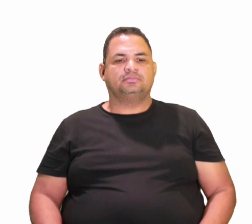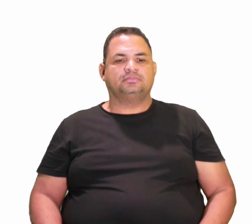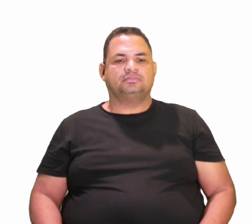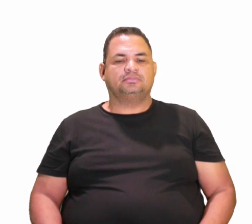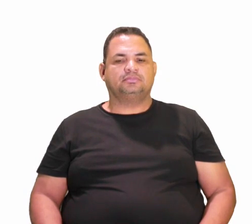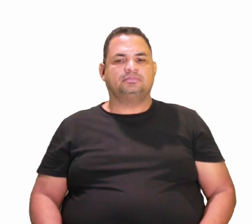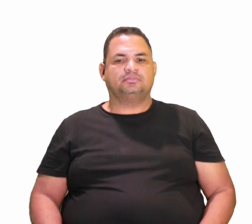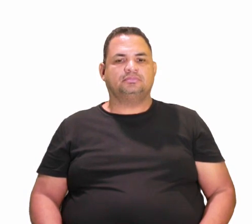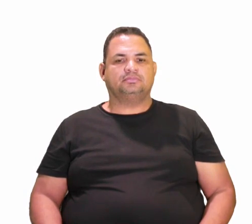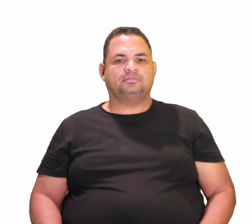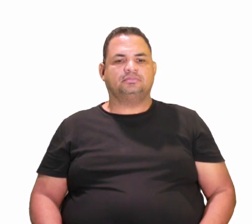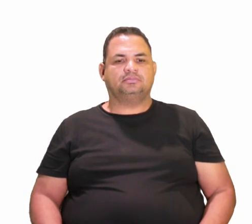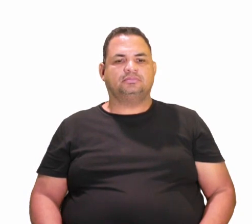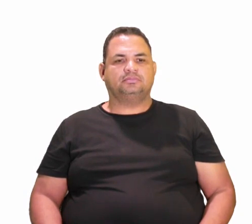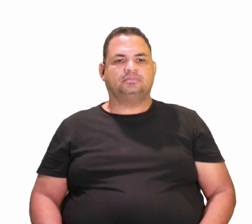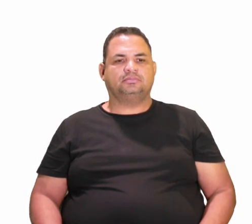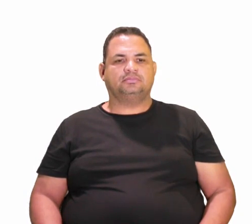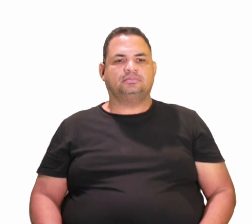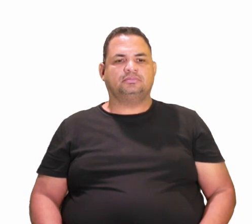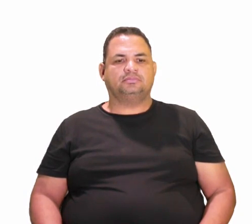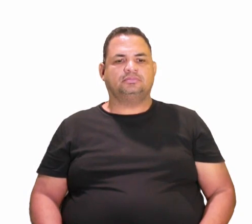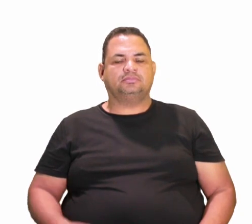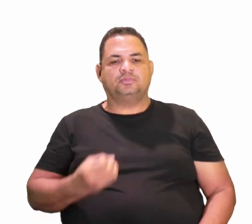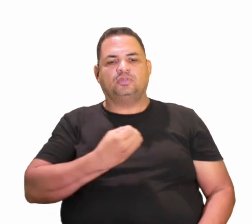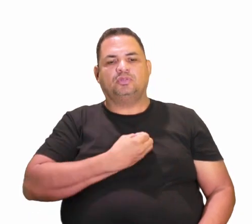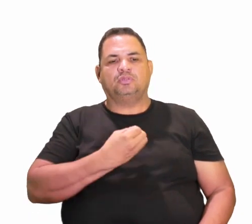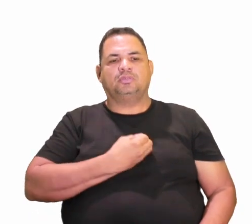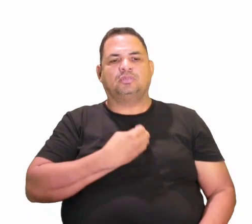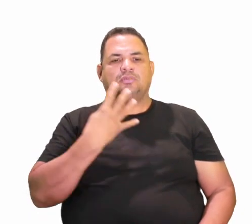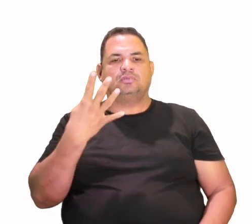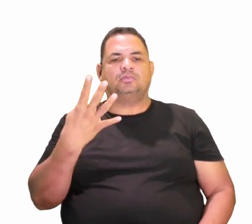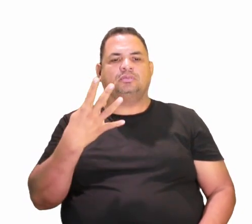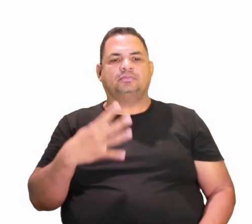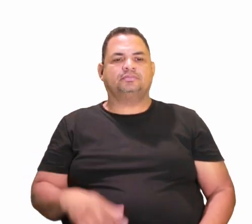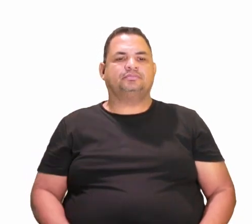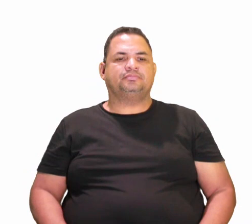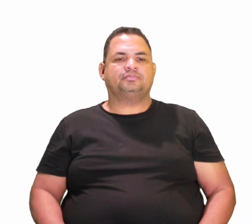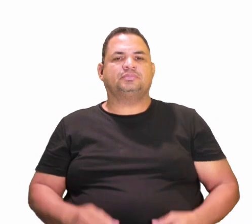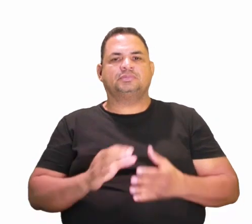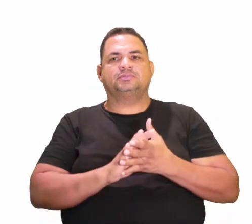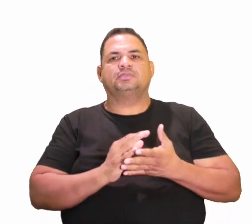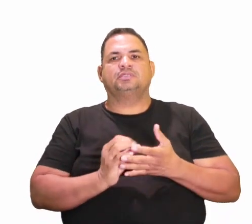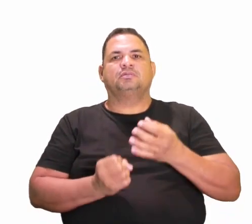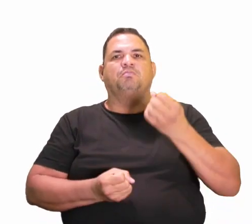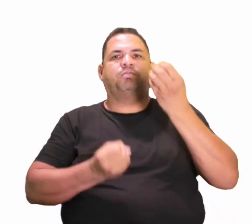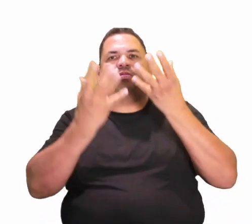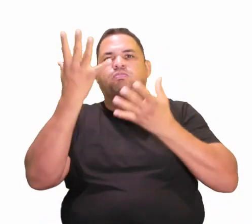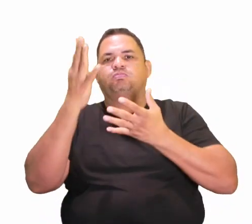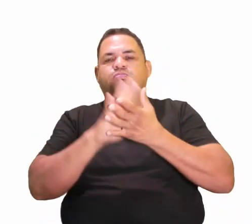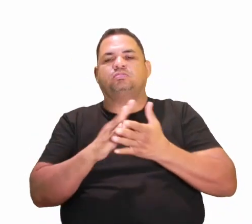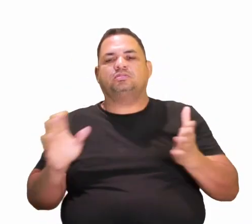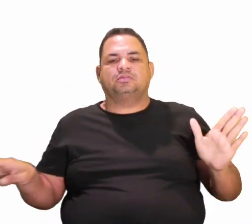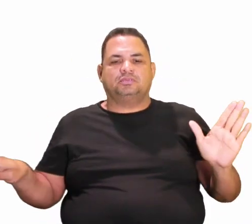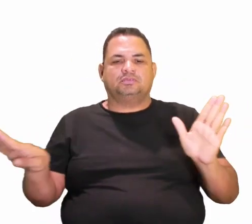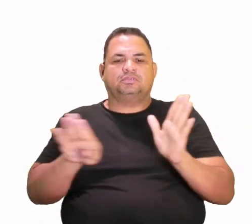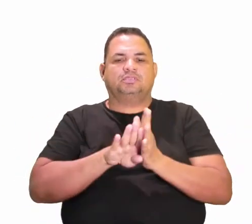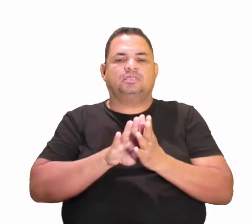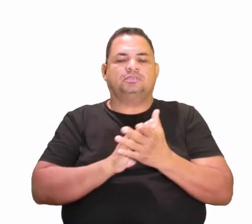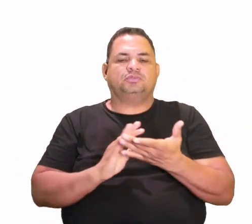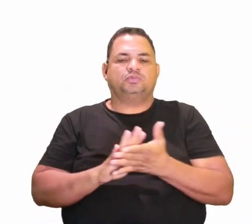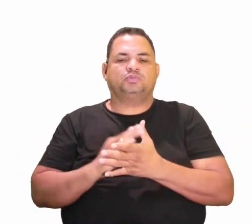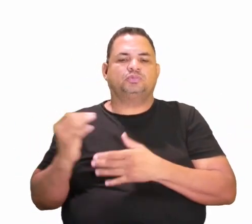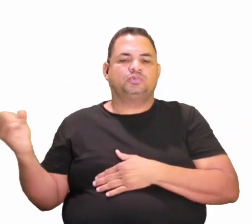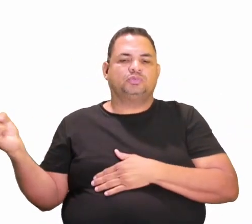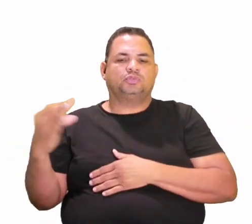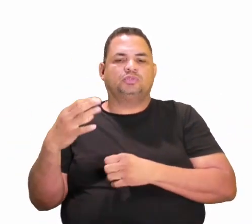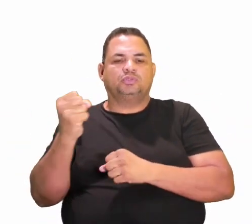number 4. Number 4. Por quê? Olha aí, muitos fogos de artifício indicando a chegada do novo ano.